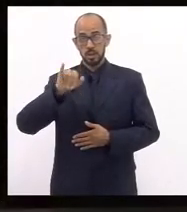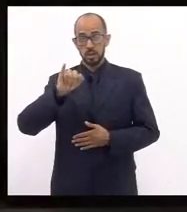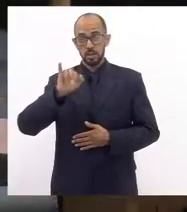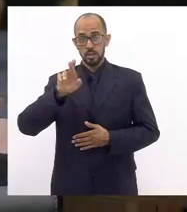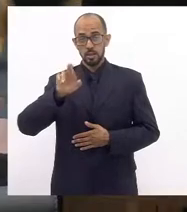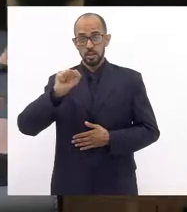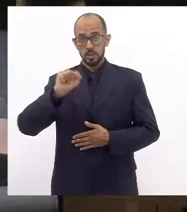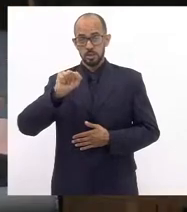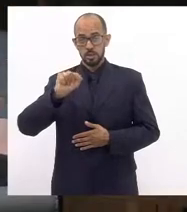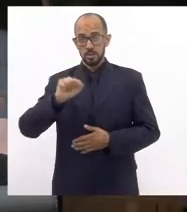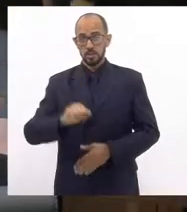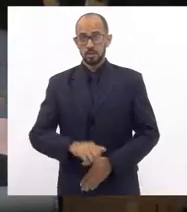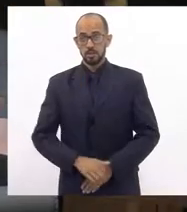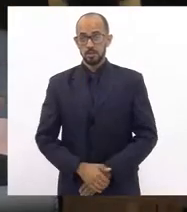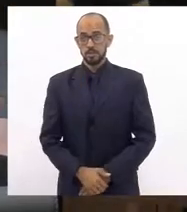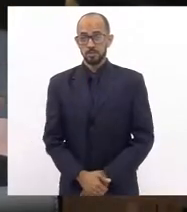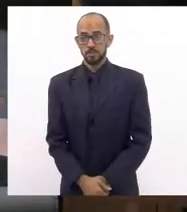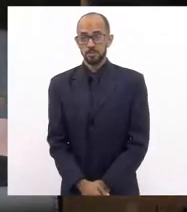Rodrigues.